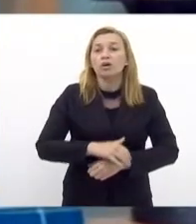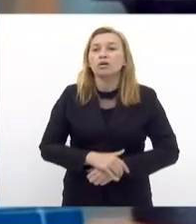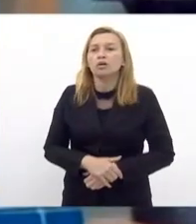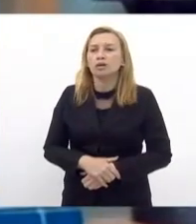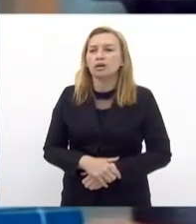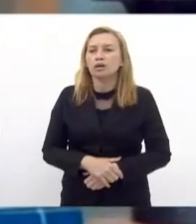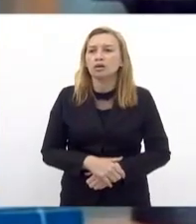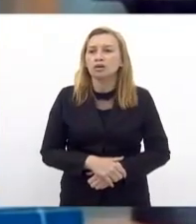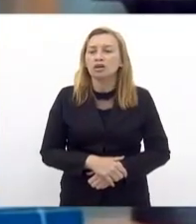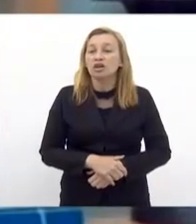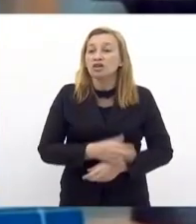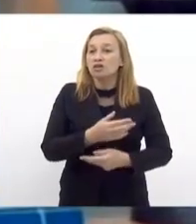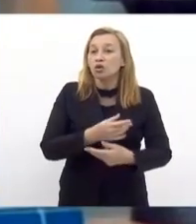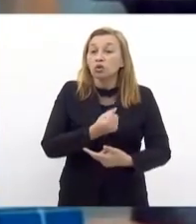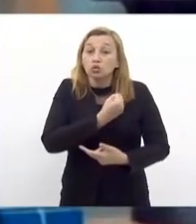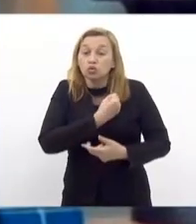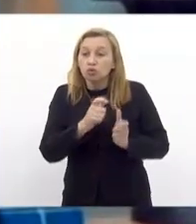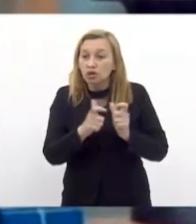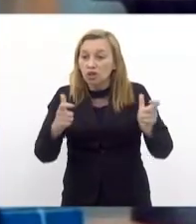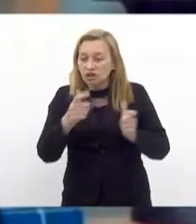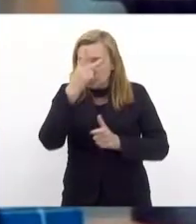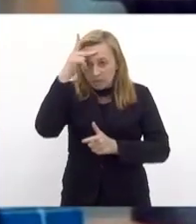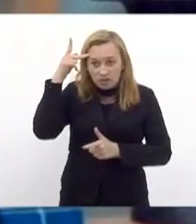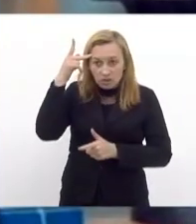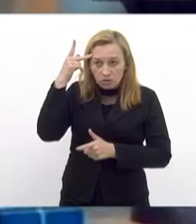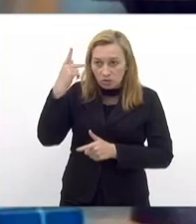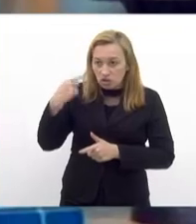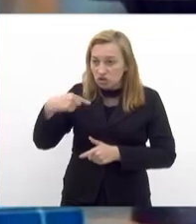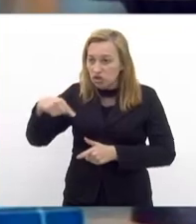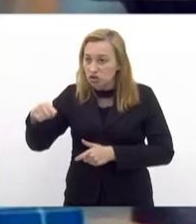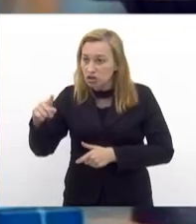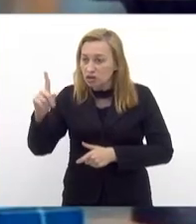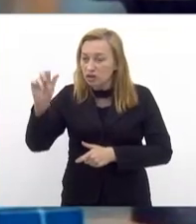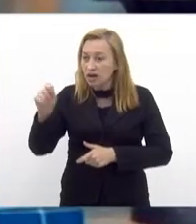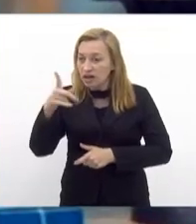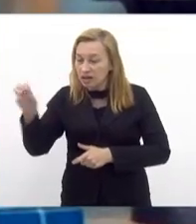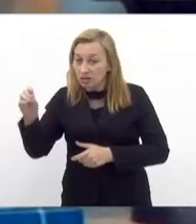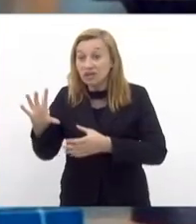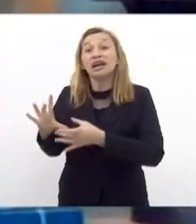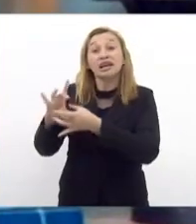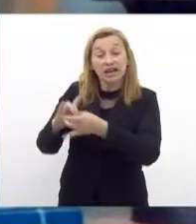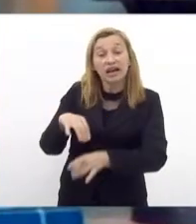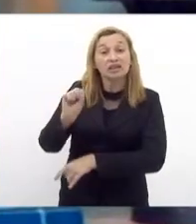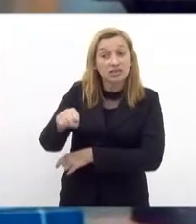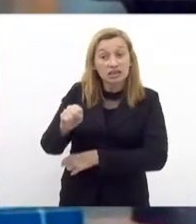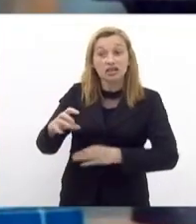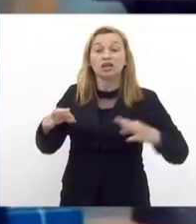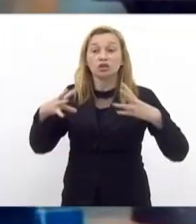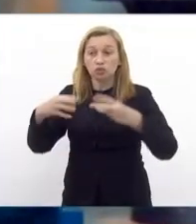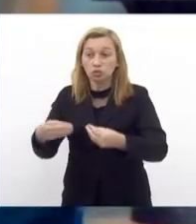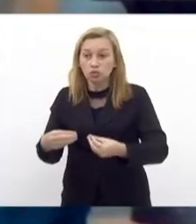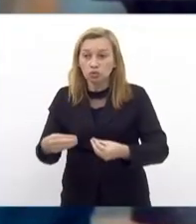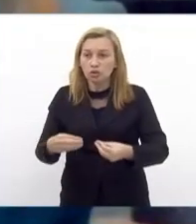a queda de passageiros para o Galeão, ela também está muito ligada a isso, né? Nós temos aqui